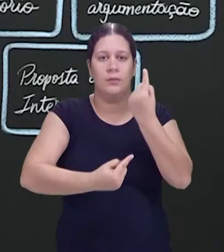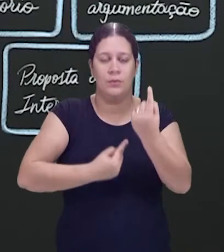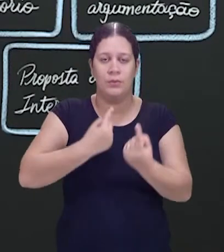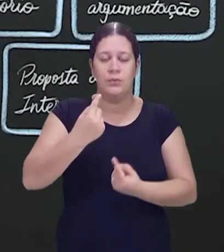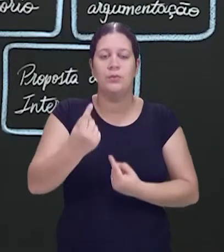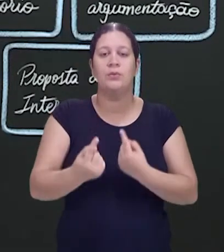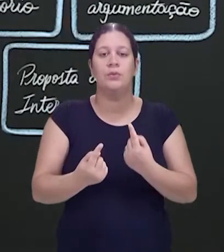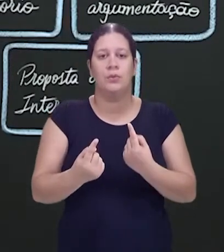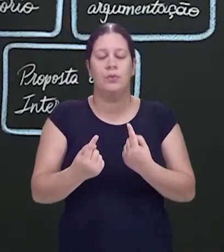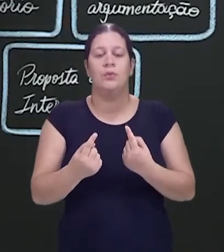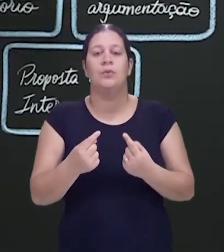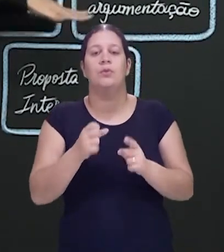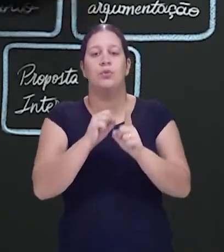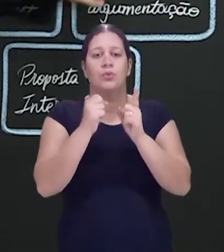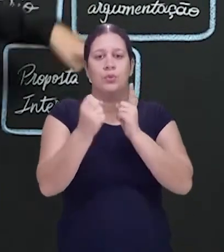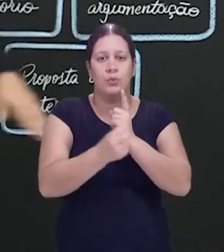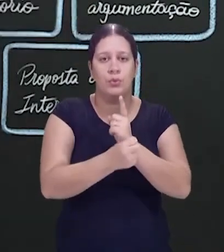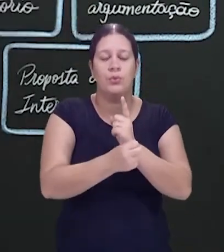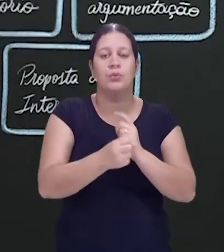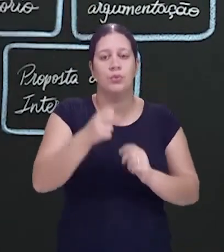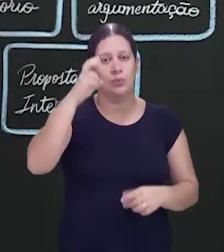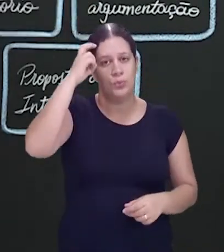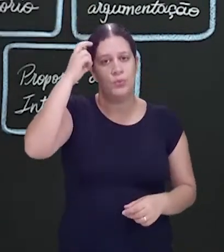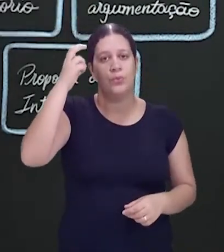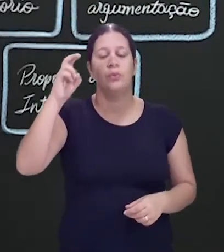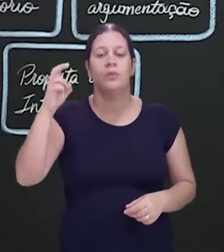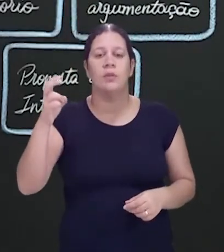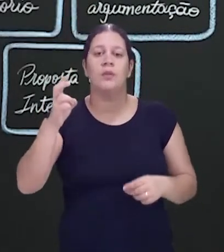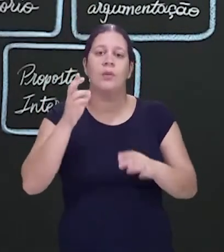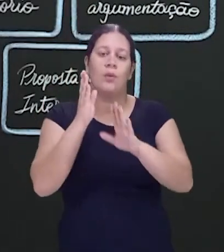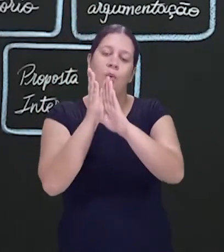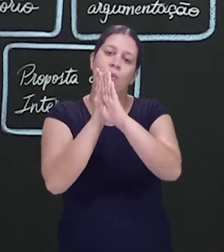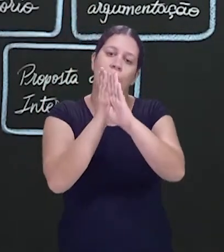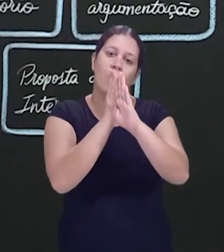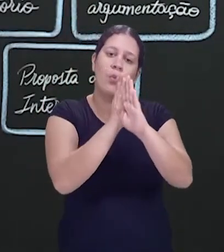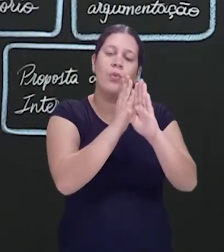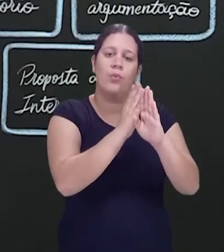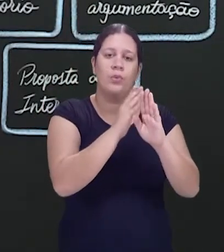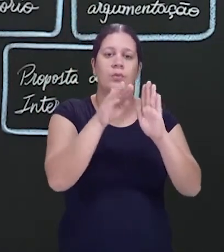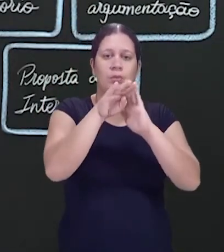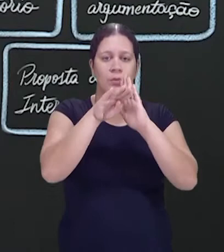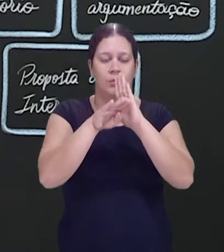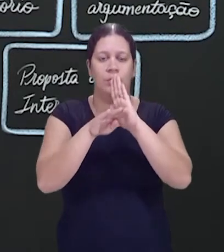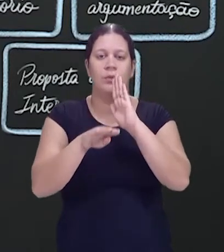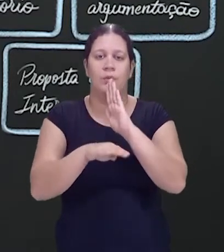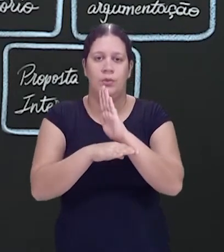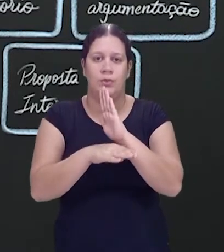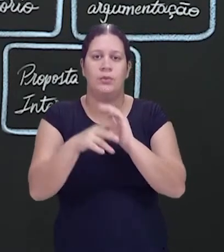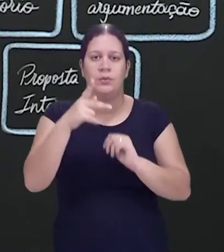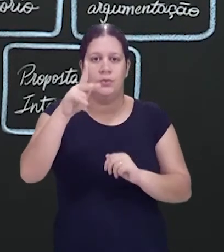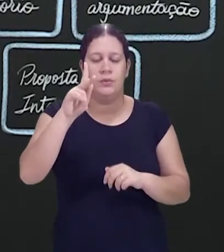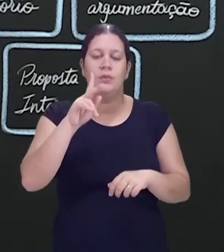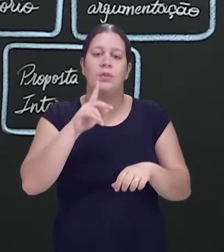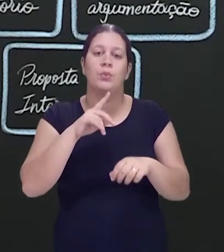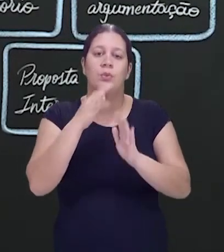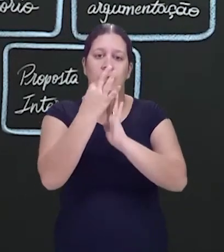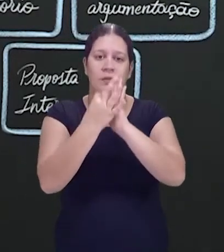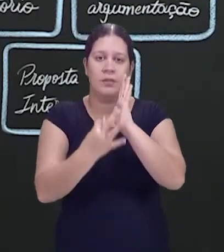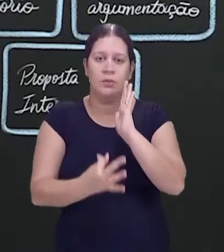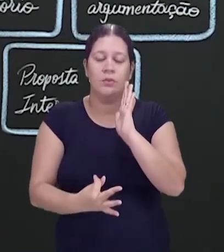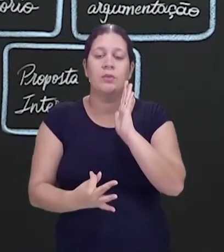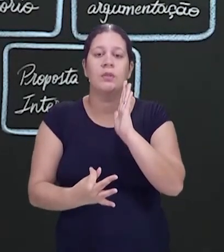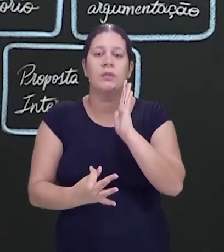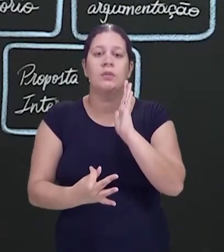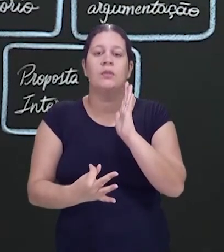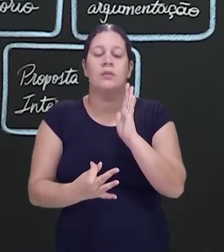repertório sociocultural, tomando cuidado com a organização disso, a ordem que esses elementos vão aparecer no seu texto. É importante lembrar